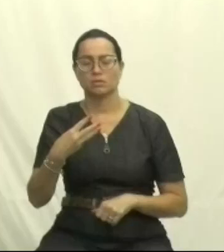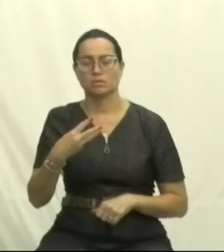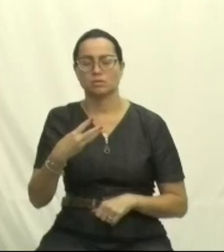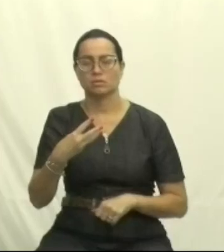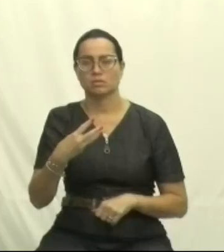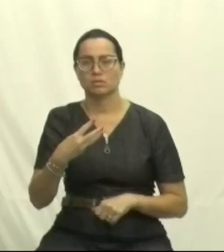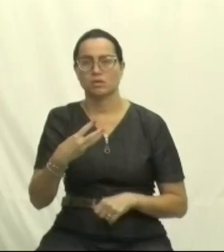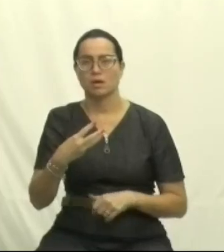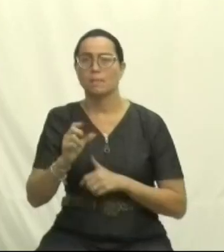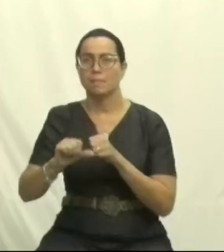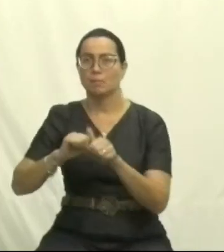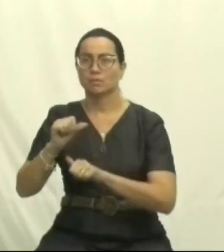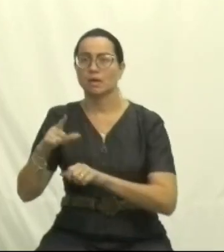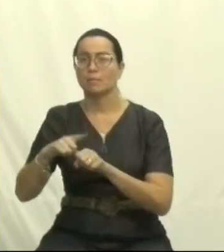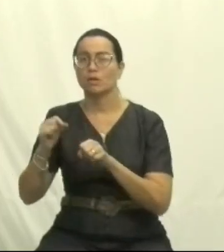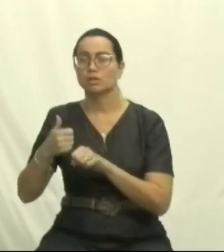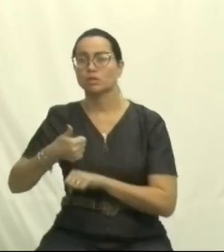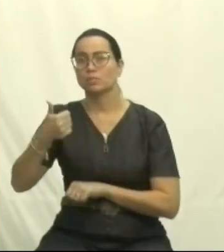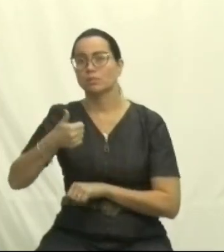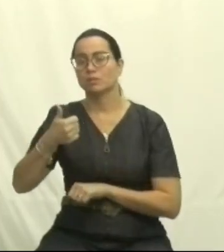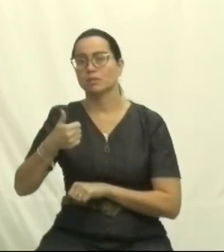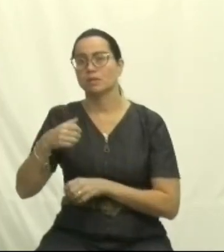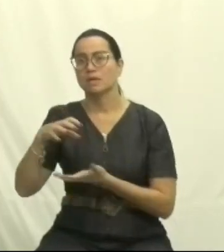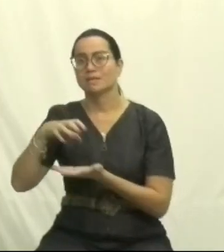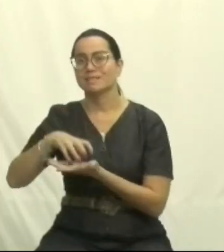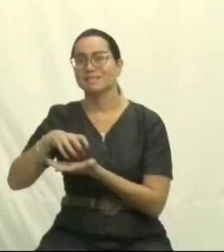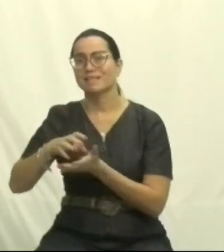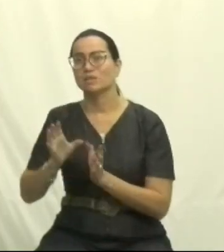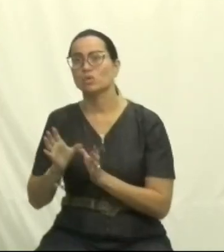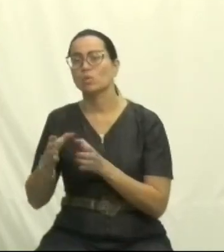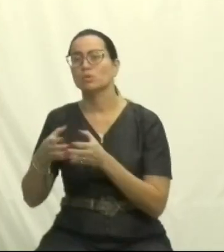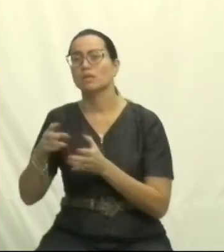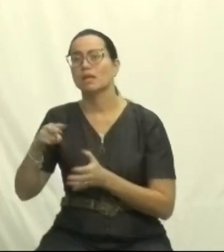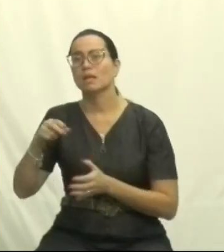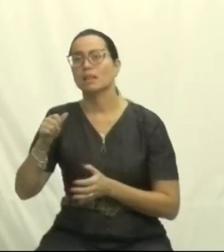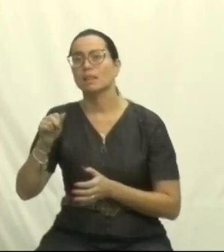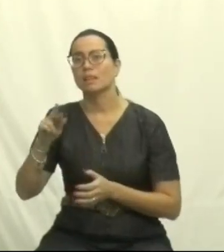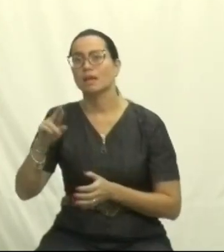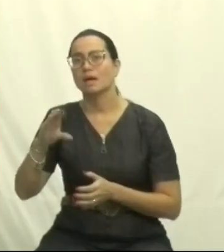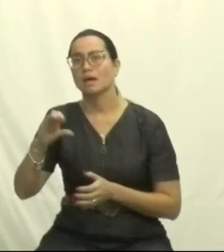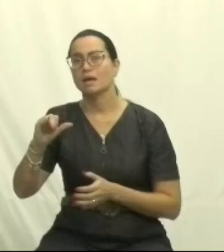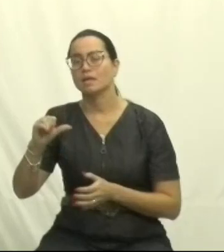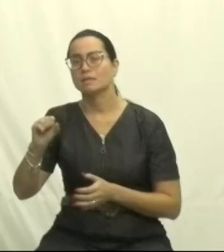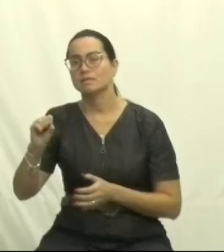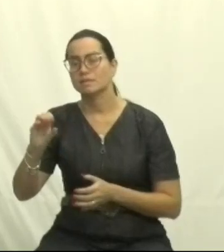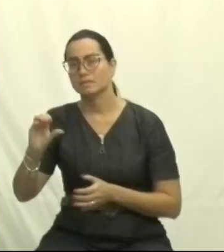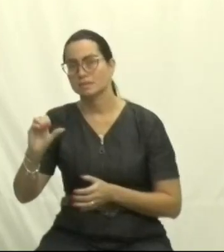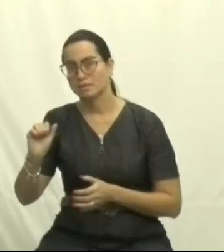artigo 1º, denomina Centro Comunitário Narcisa Goulart Luiz